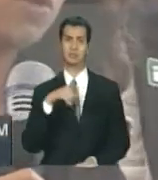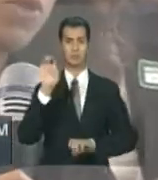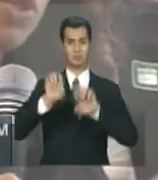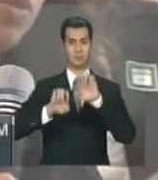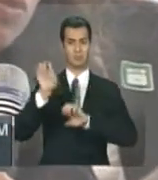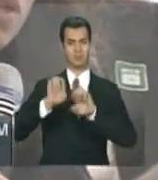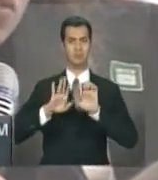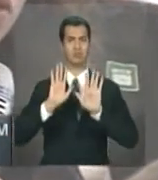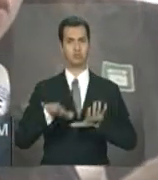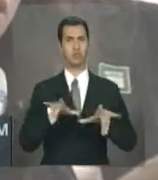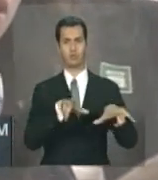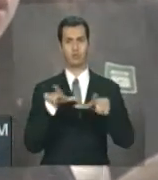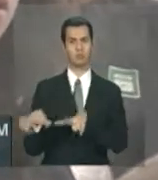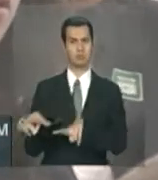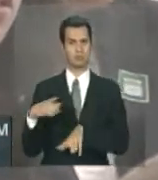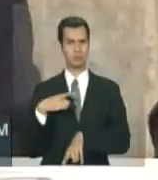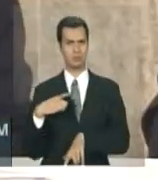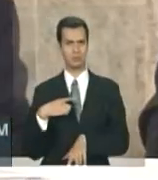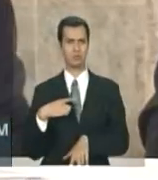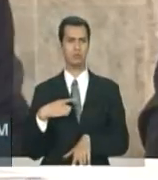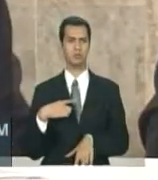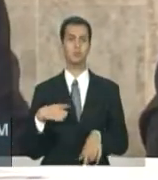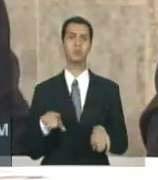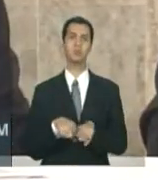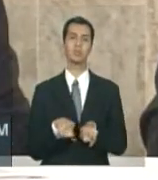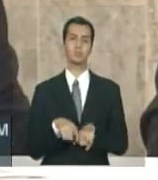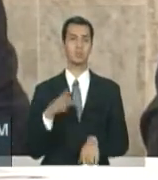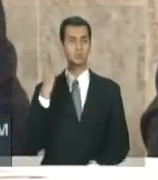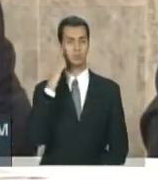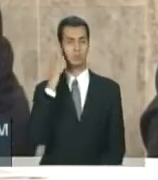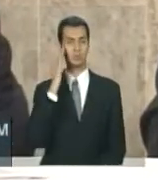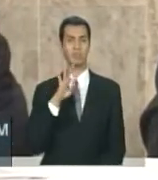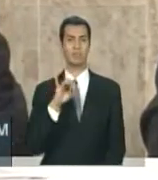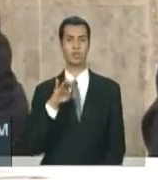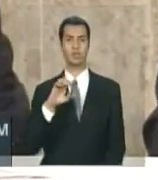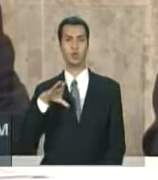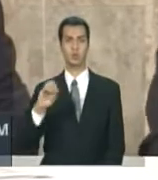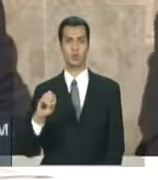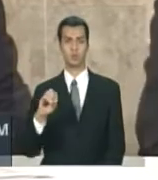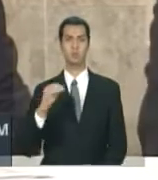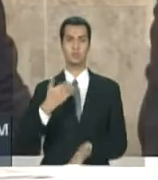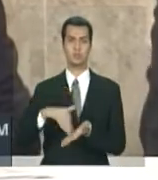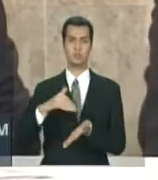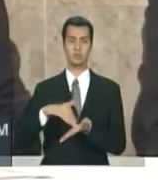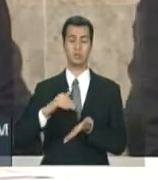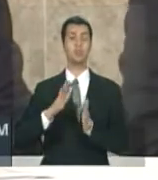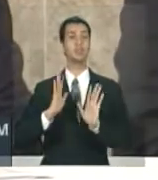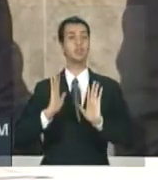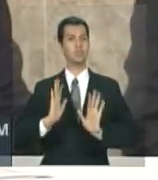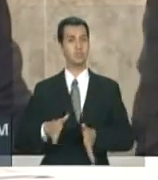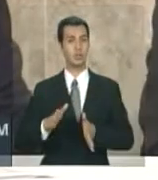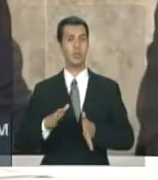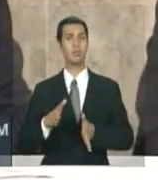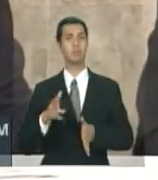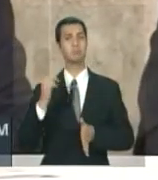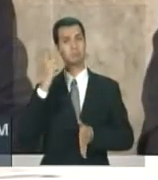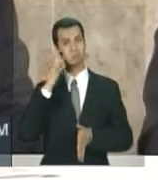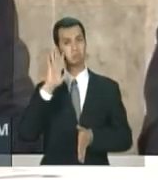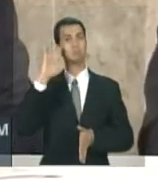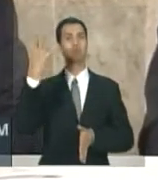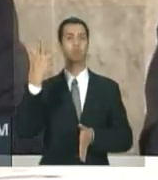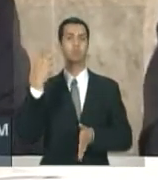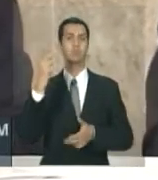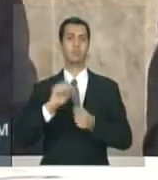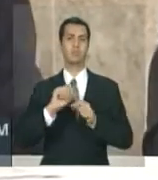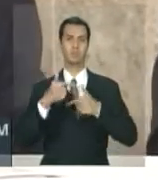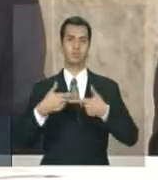já receberam algum tipo de notificação da FDA? Eu sei que os técnicos da secretaria já estão providenciando as ações nesse sentido.